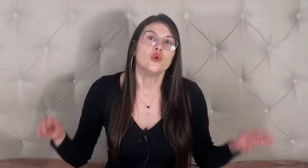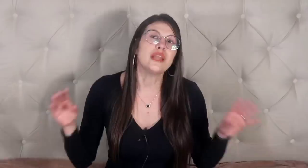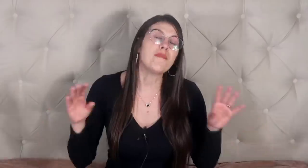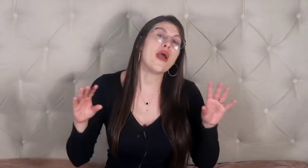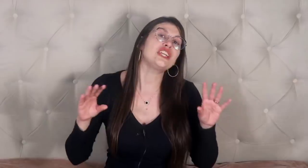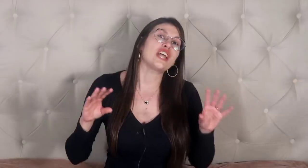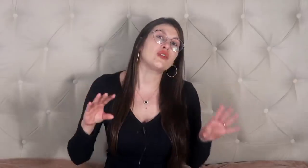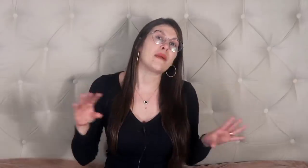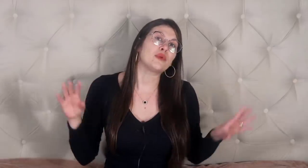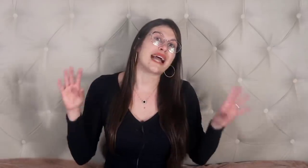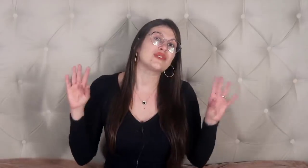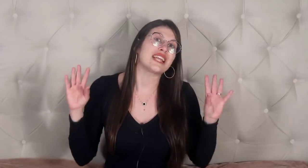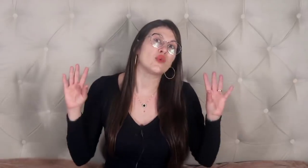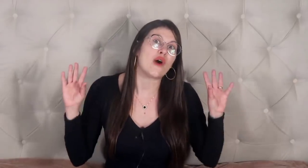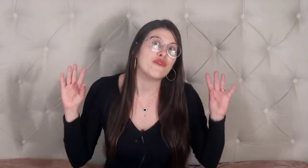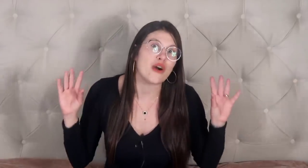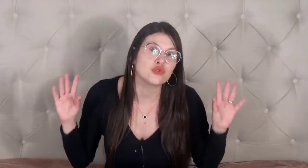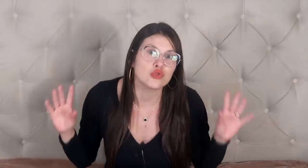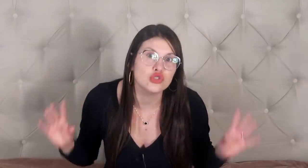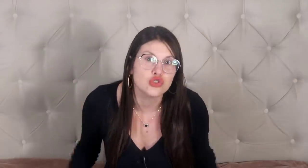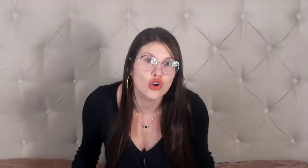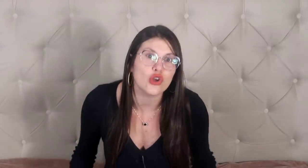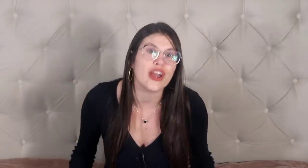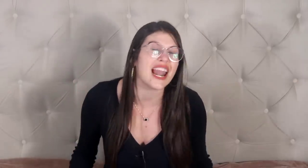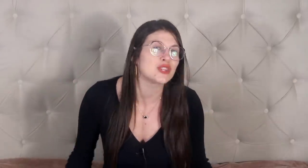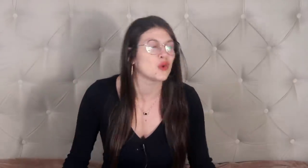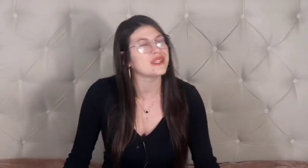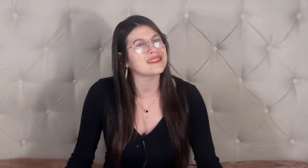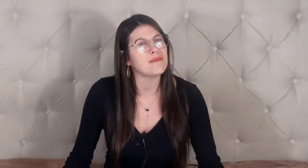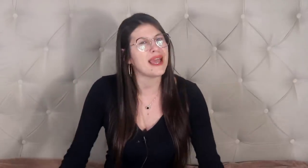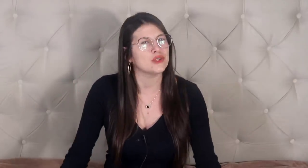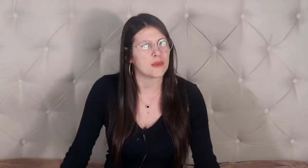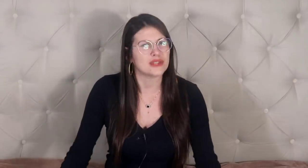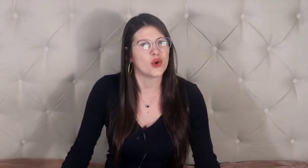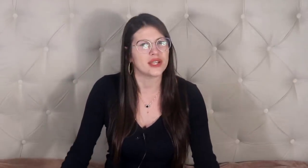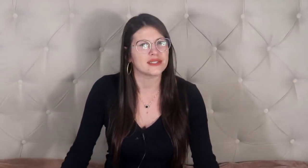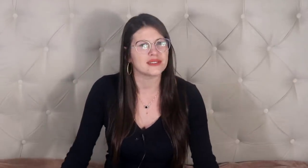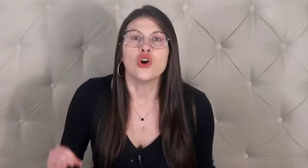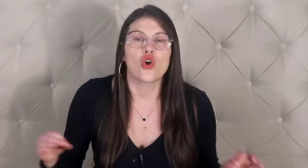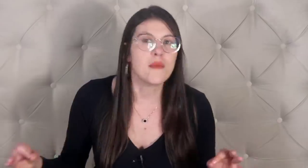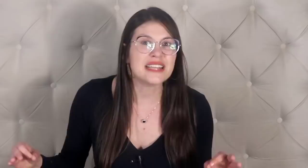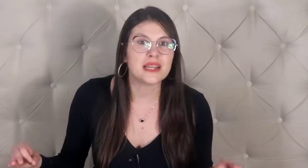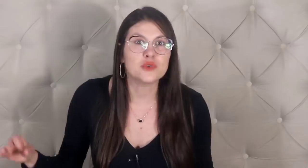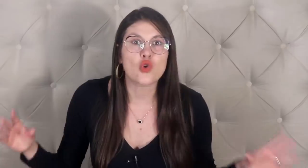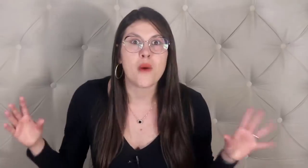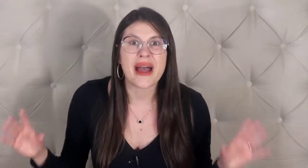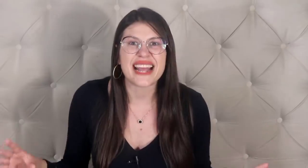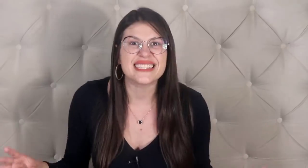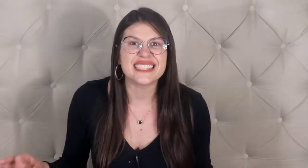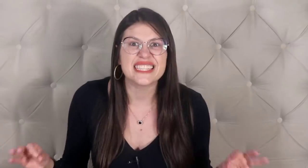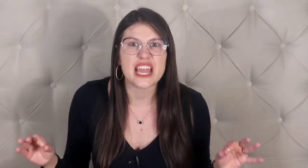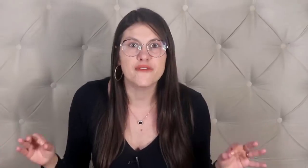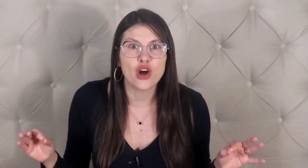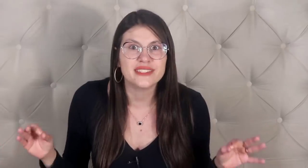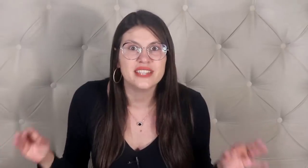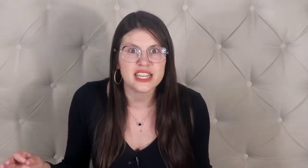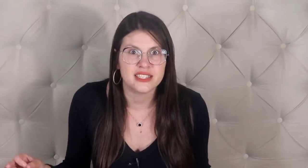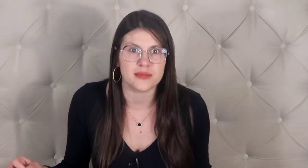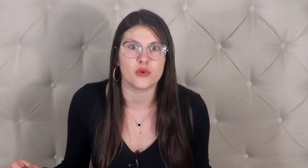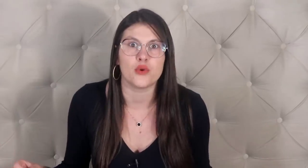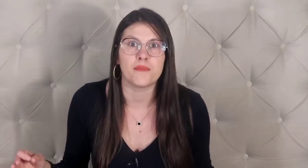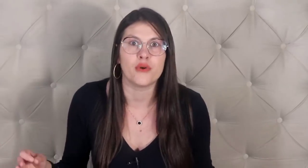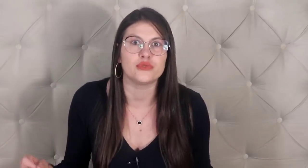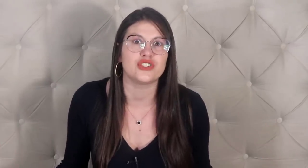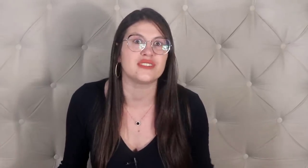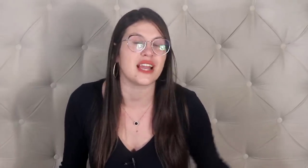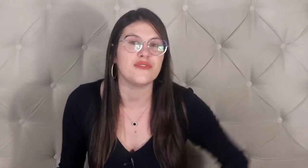CPI. O depoente era o deputado estadual Fausto Júnior, relator da CPI do Amazonas. Começamos com Omar Aziz